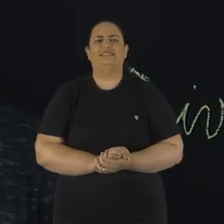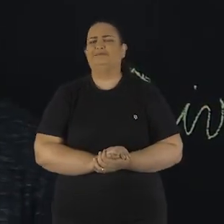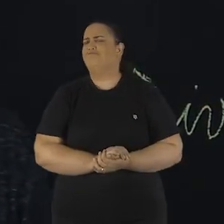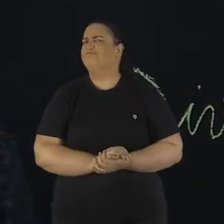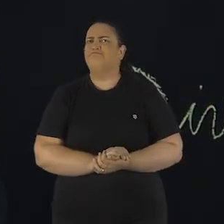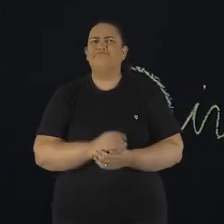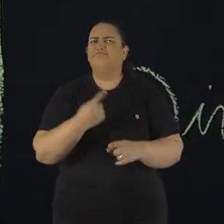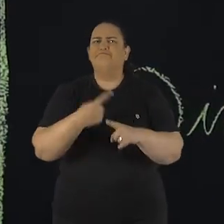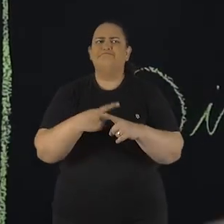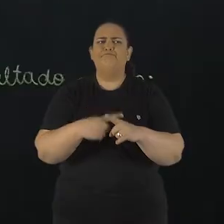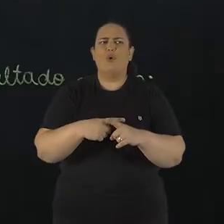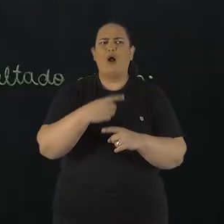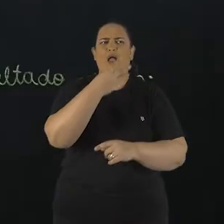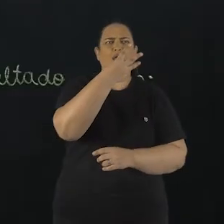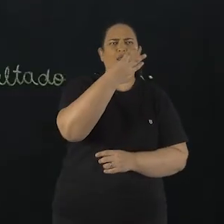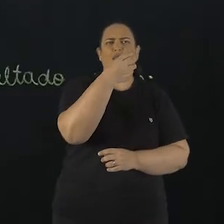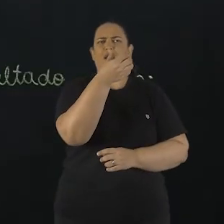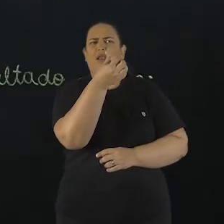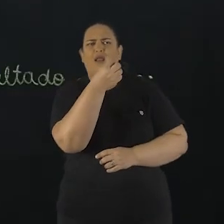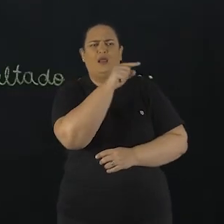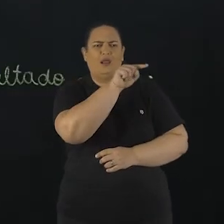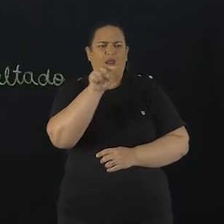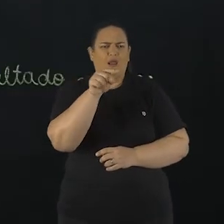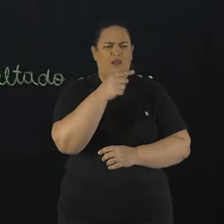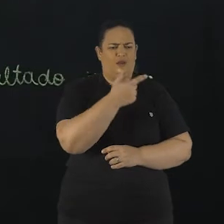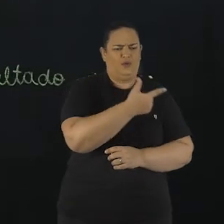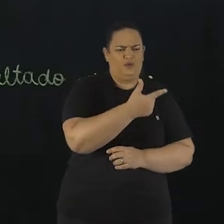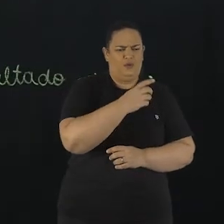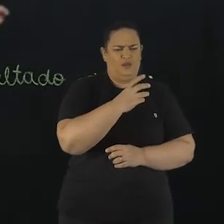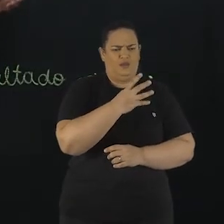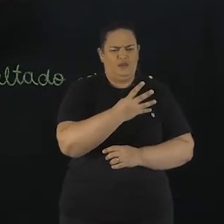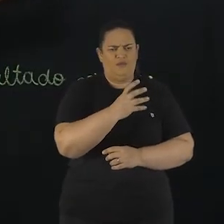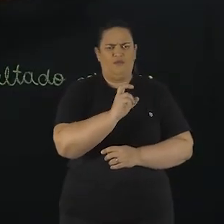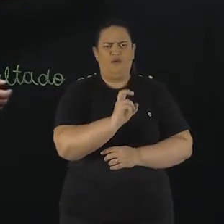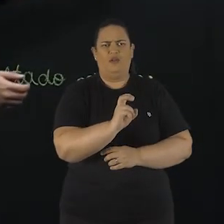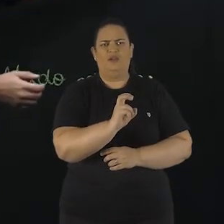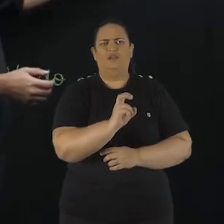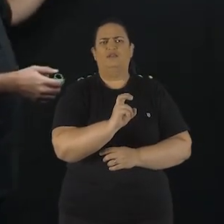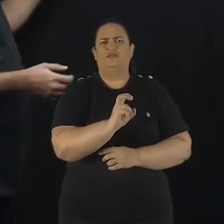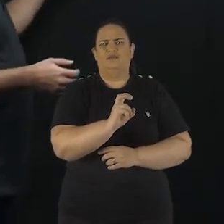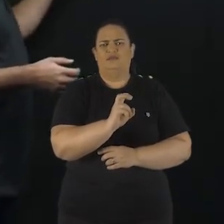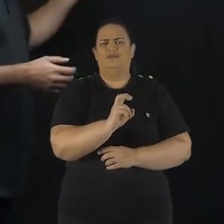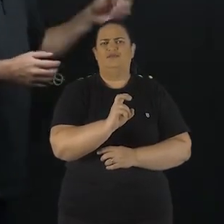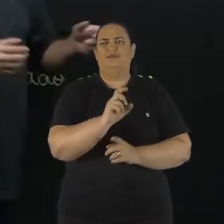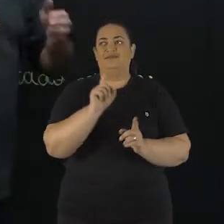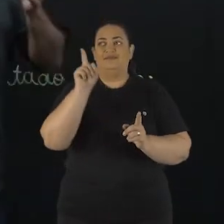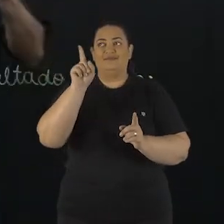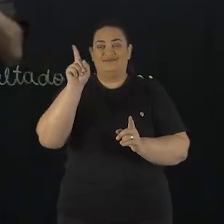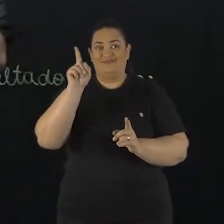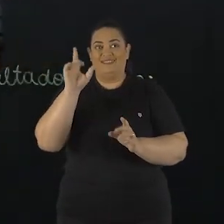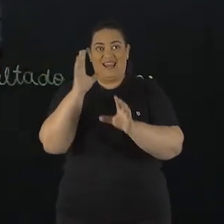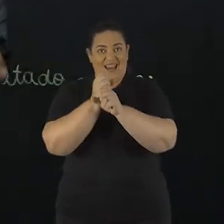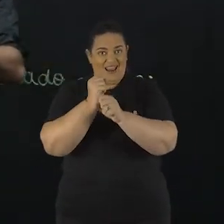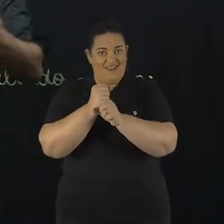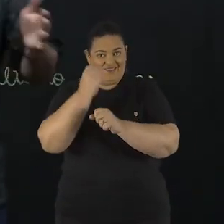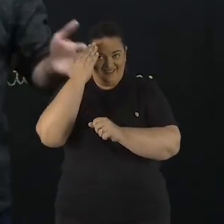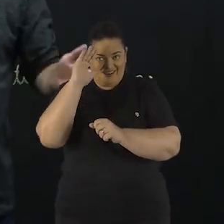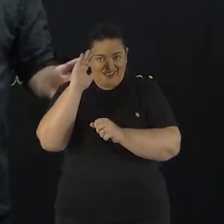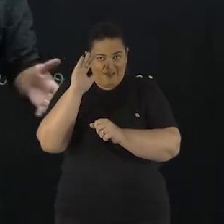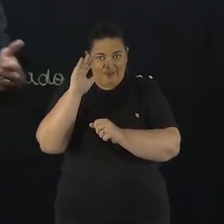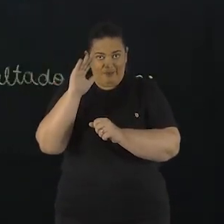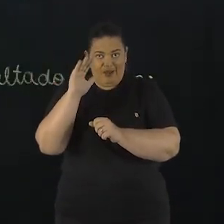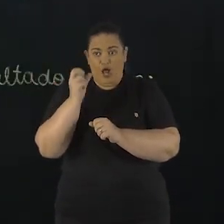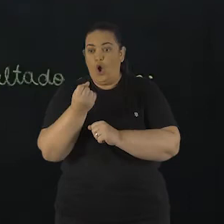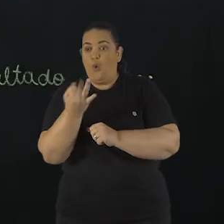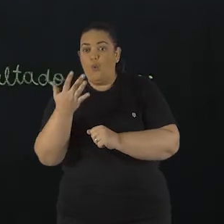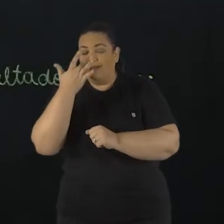sobre 245. Porque justamente 36 é a diferença de pessoas de uma encenação para